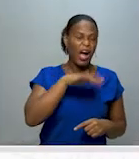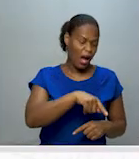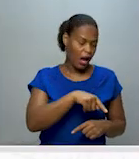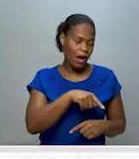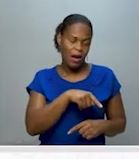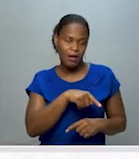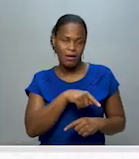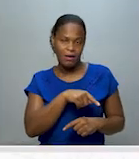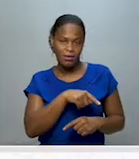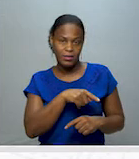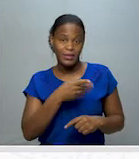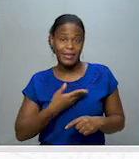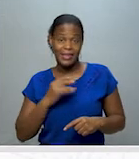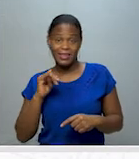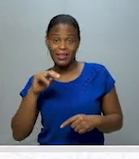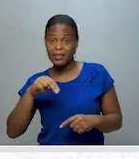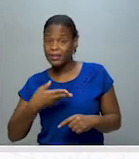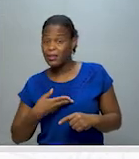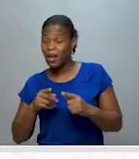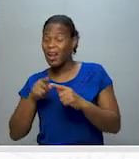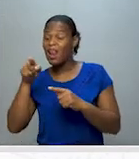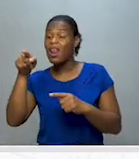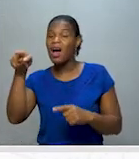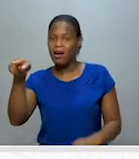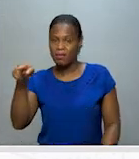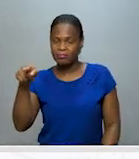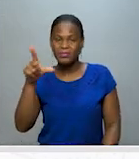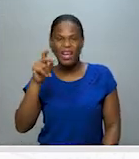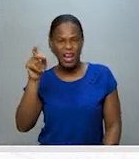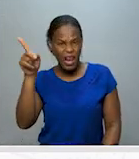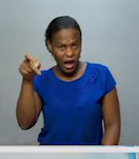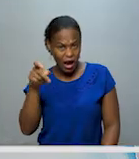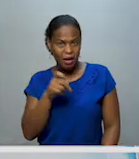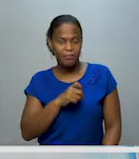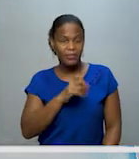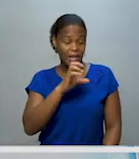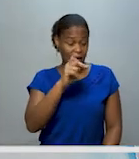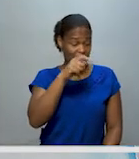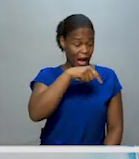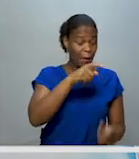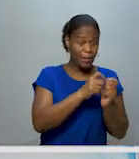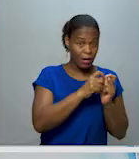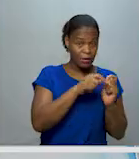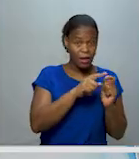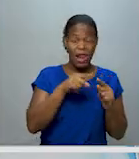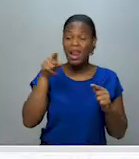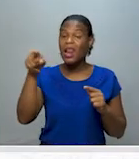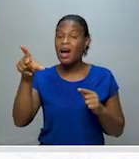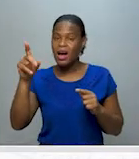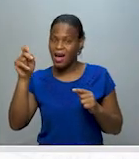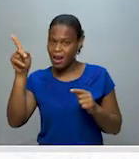no discurso direto, já no discurso indireto é lá. Portanto, não se esqueça, cá, lá. No